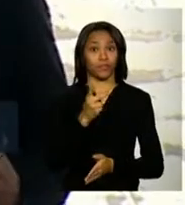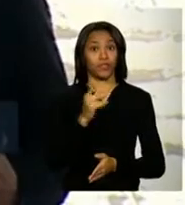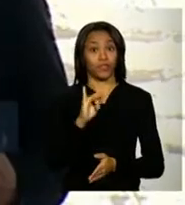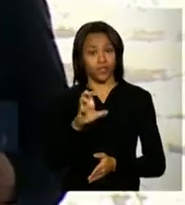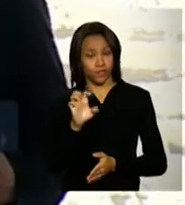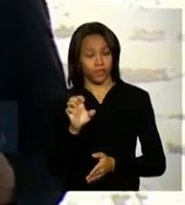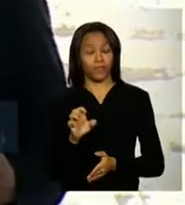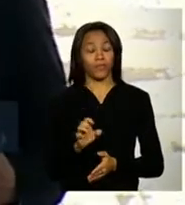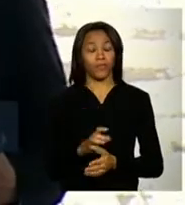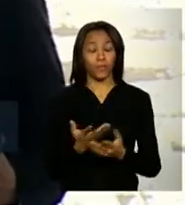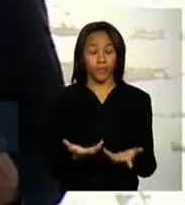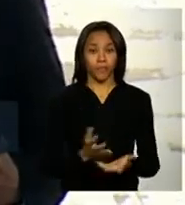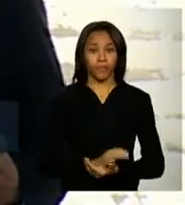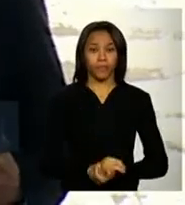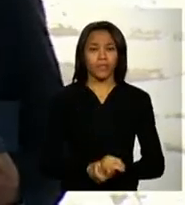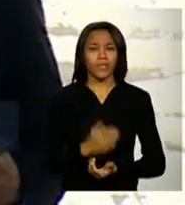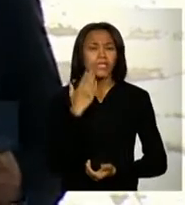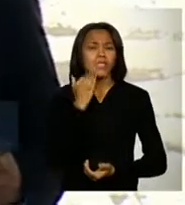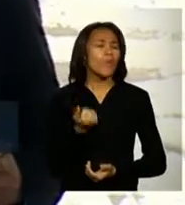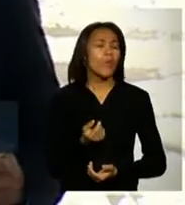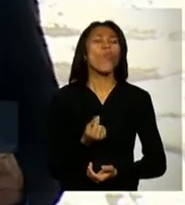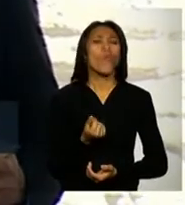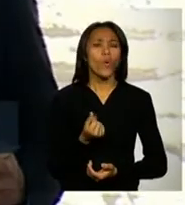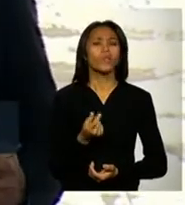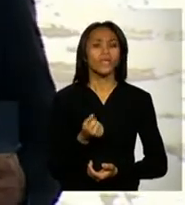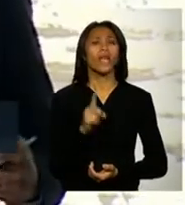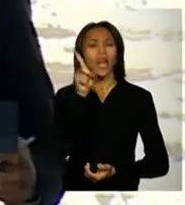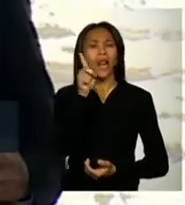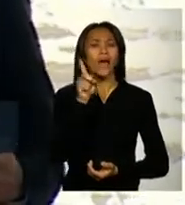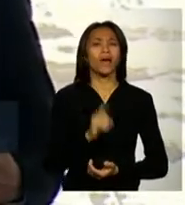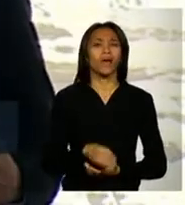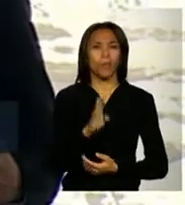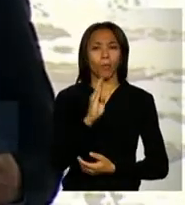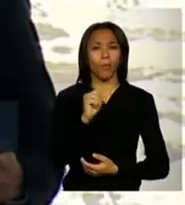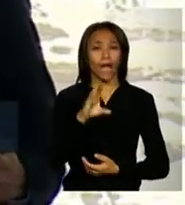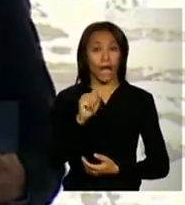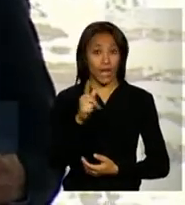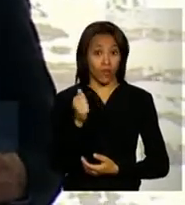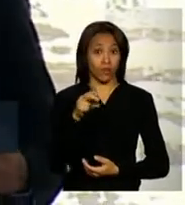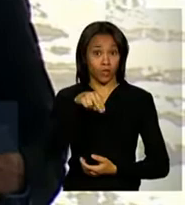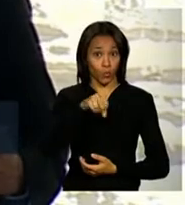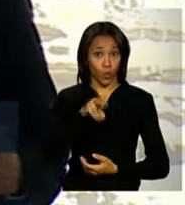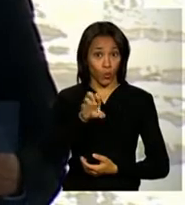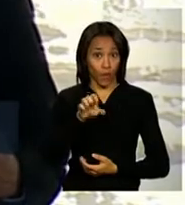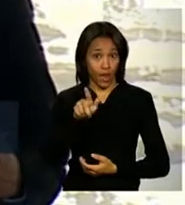bem sabe qual é o preço do quilo do Bacalhau lá na Noruega